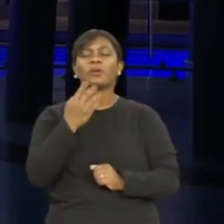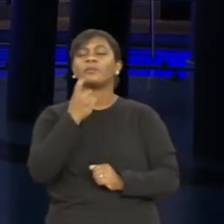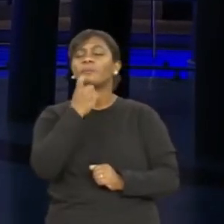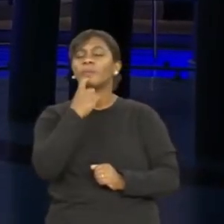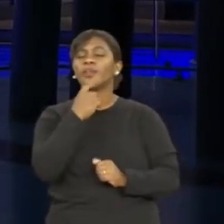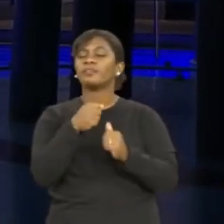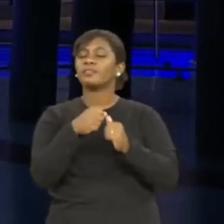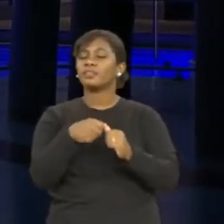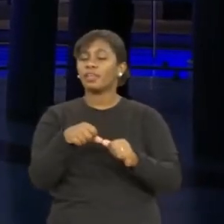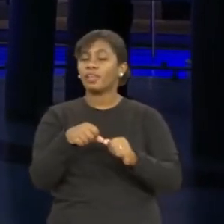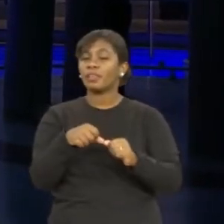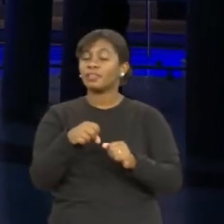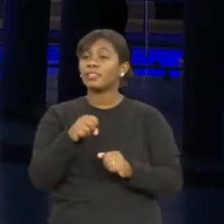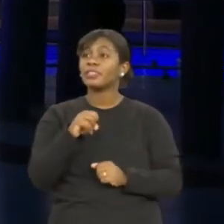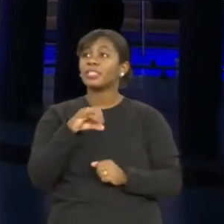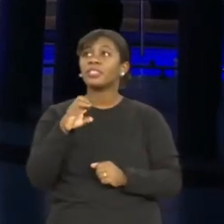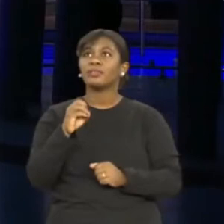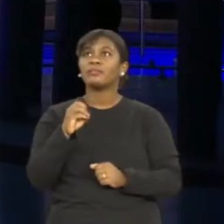E isso me dá temor,